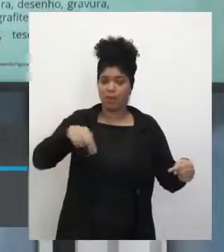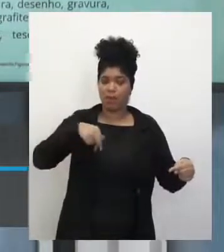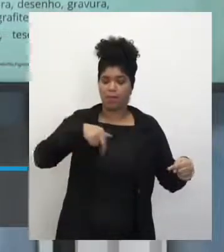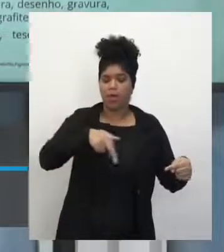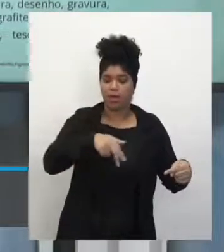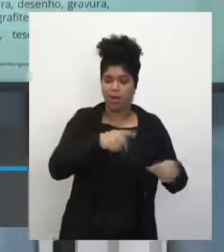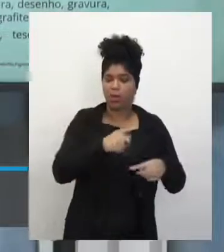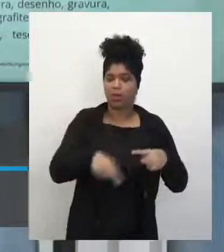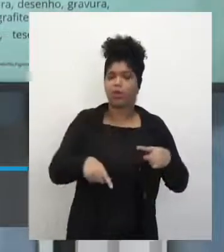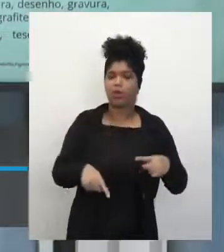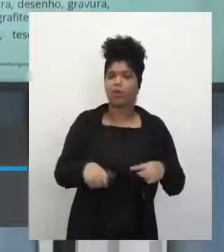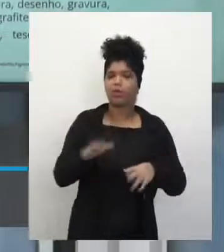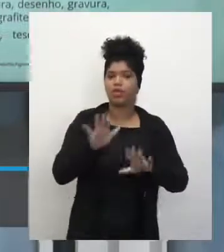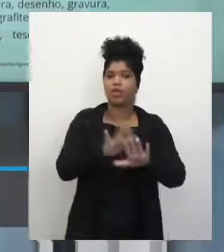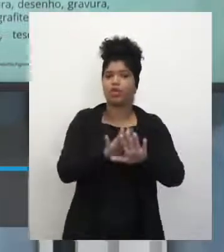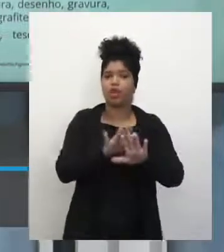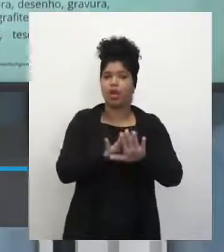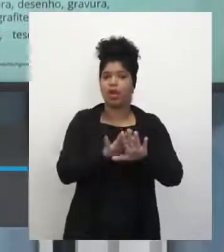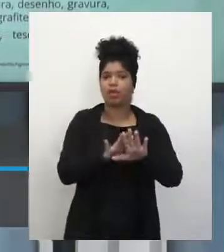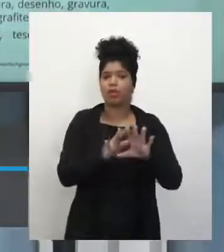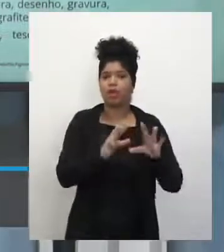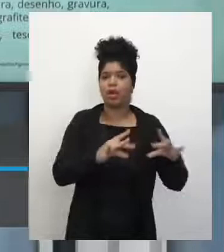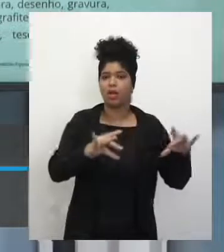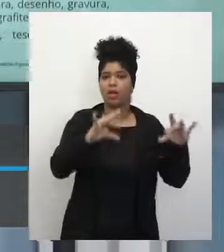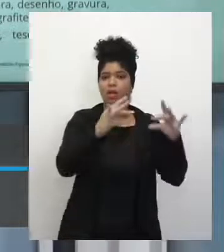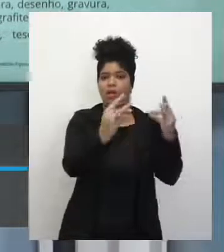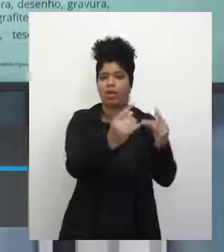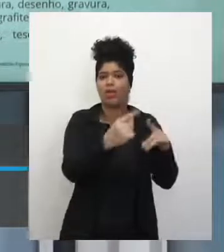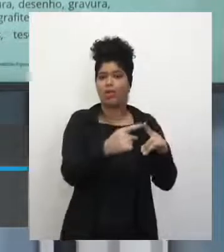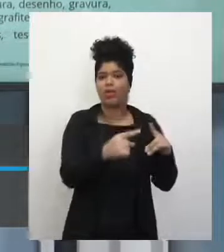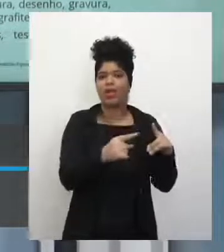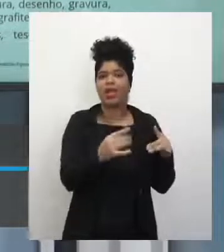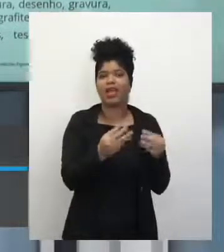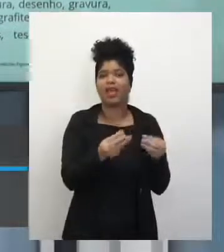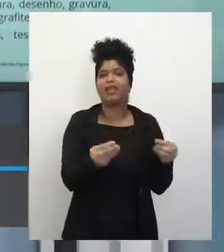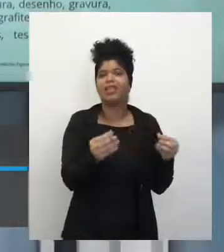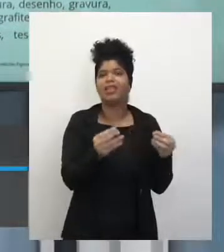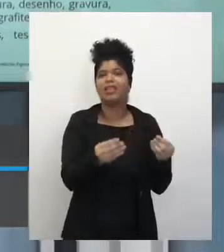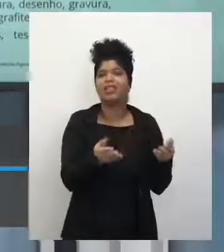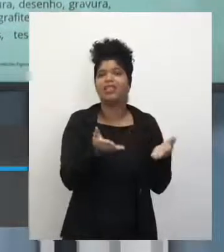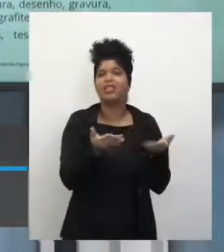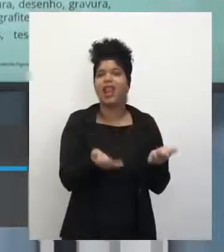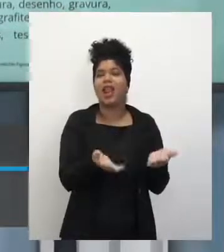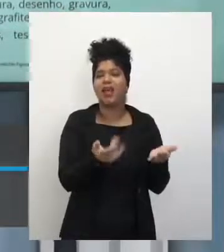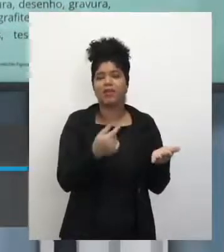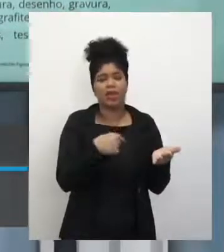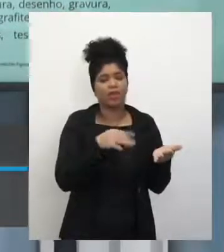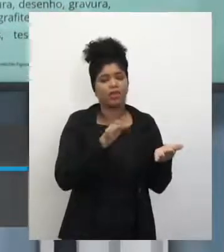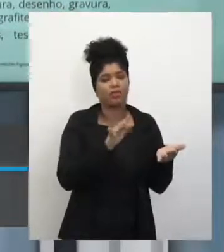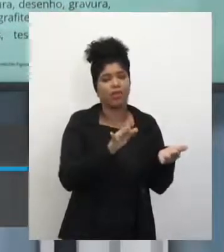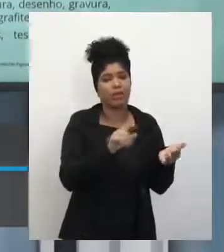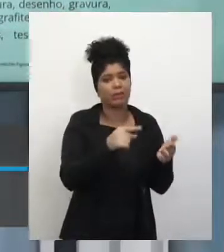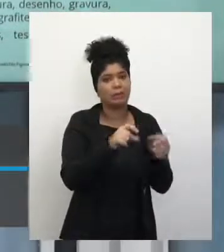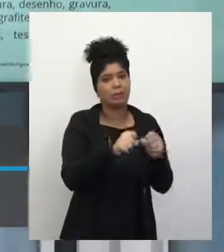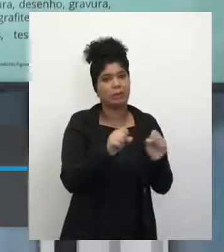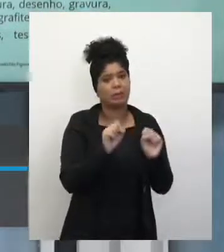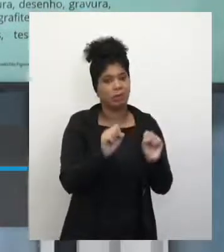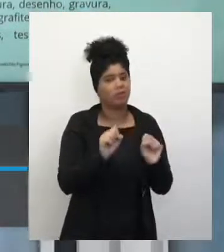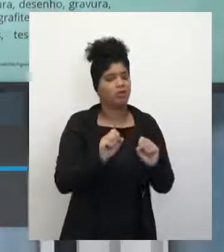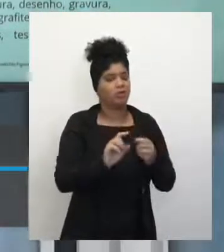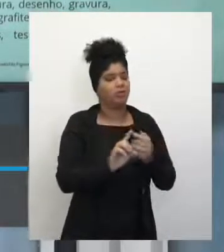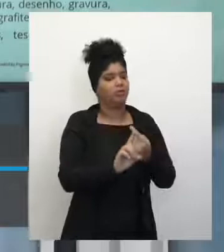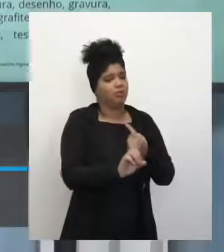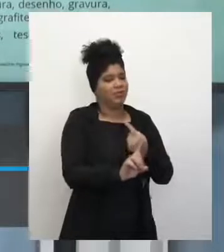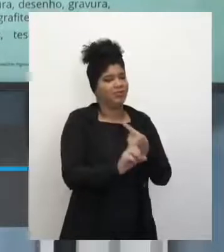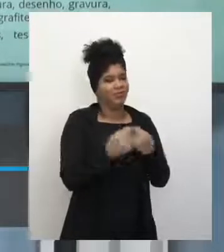tá? Para que a gente não chegue nem muito perto, porque pode danificar essa obra, tá bom? Olha só, materialidade e suporte é outro